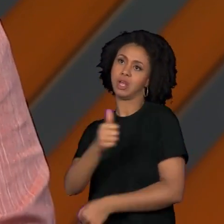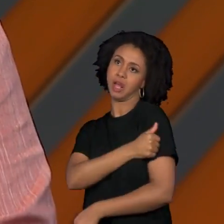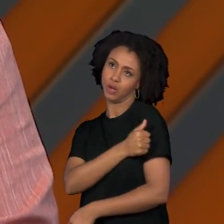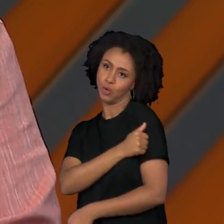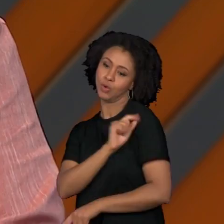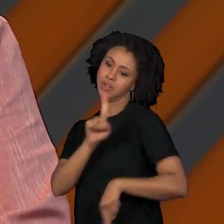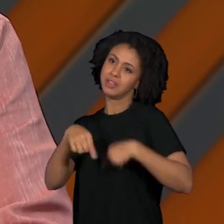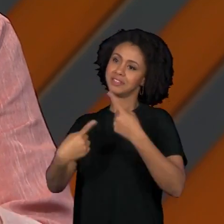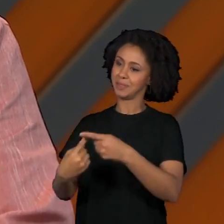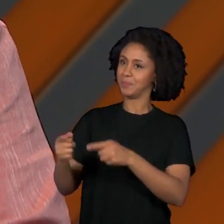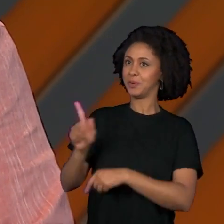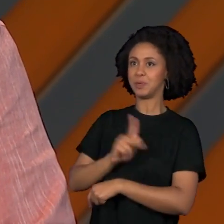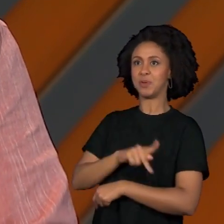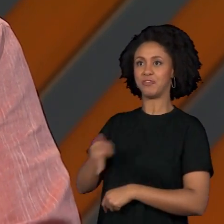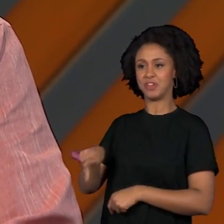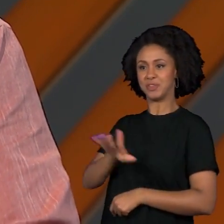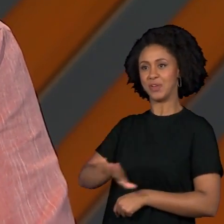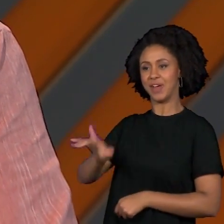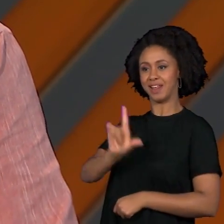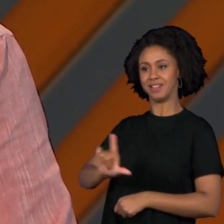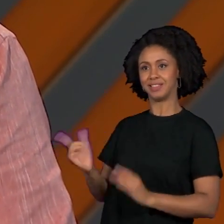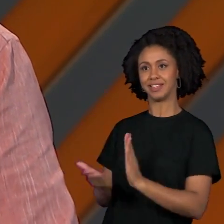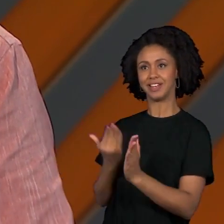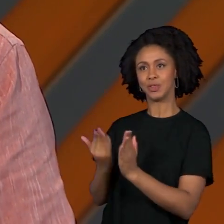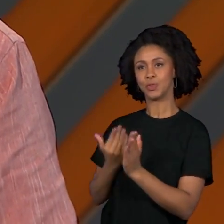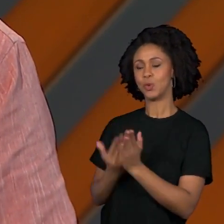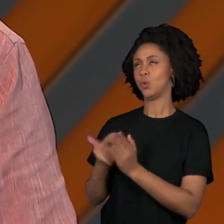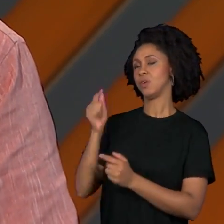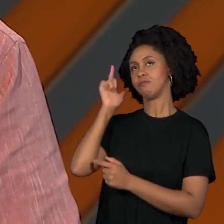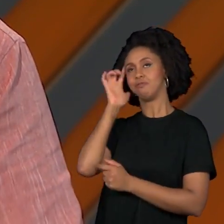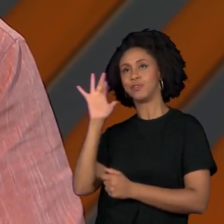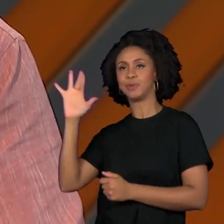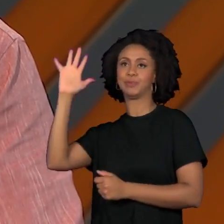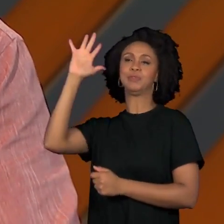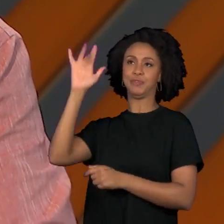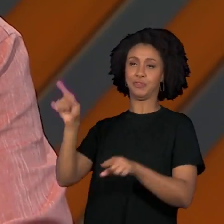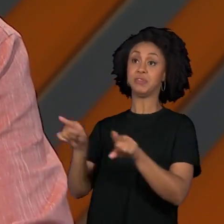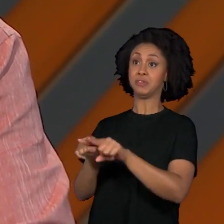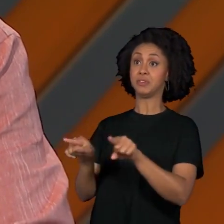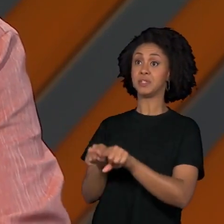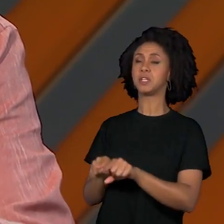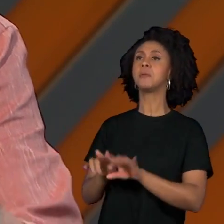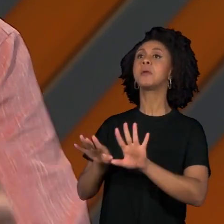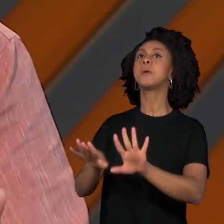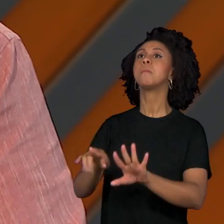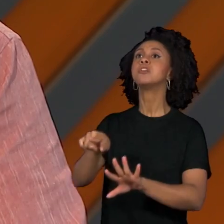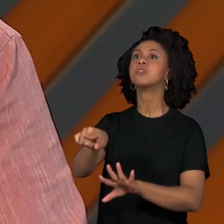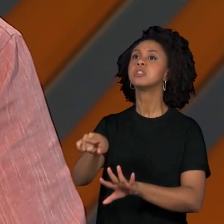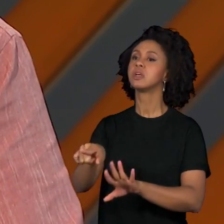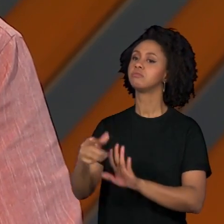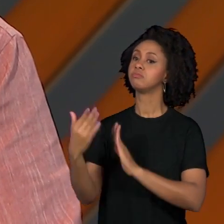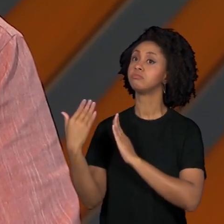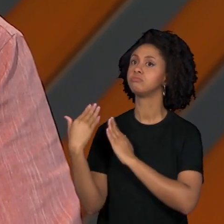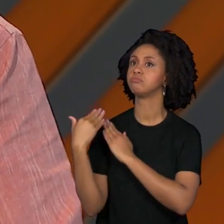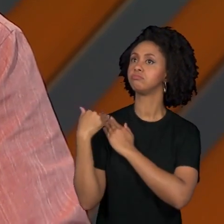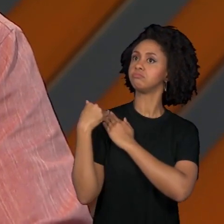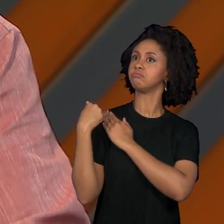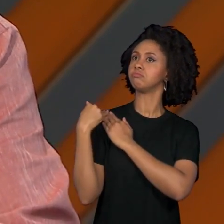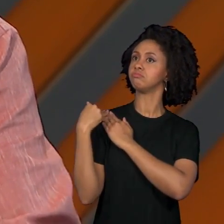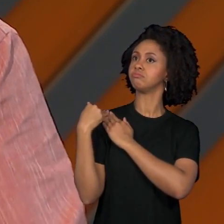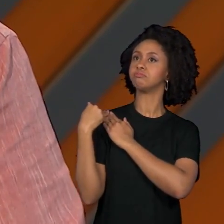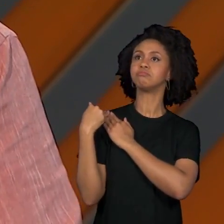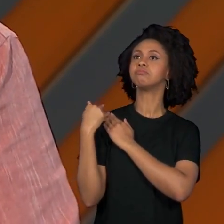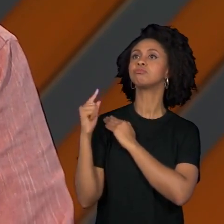como professora de literatura, filosofia, e você faz uma missão